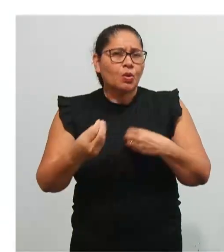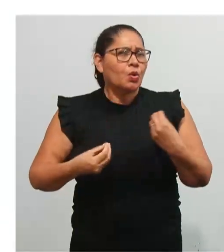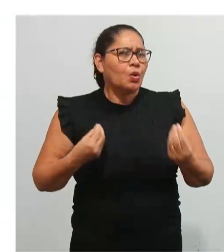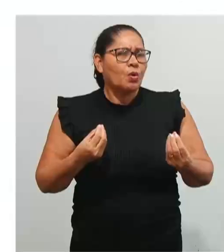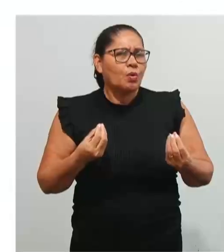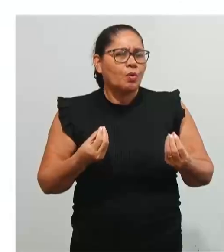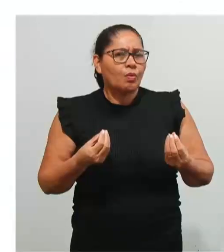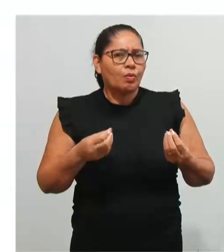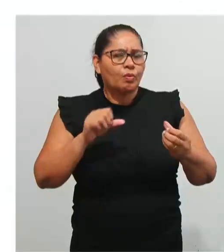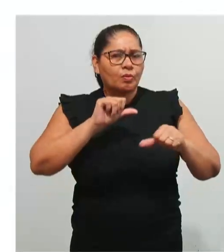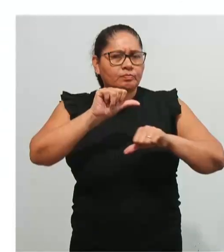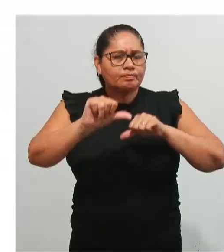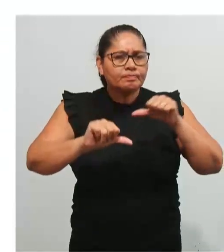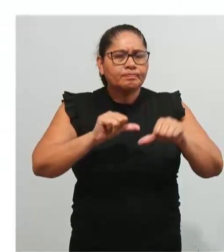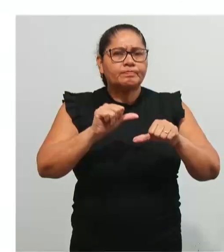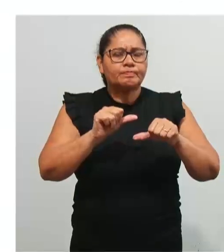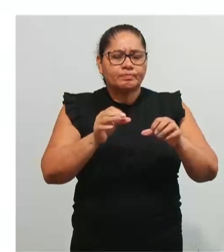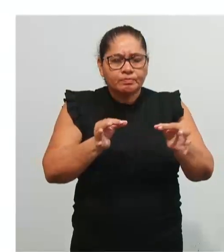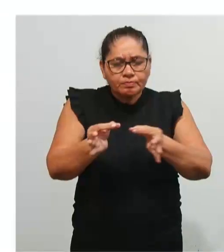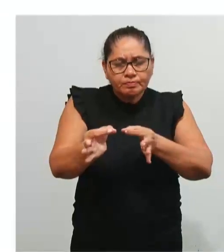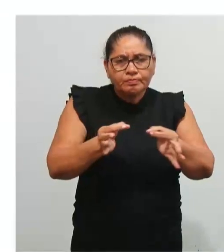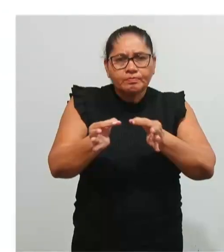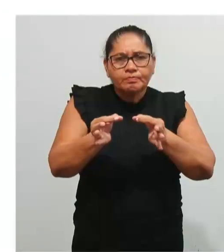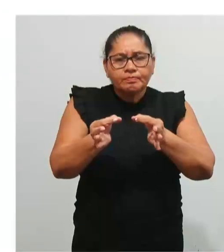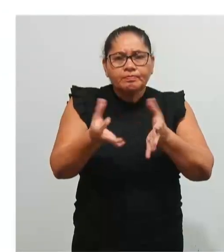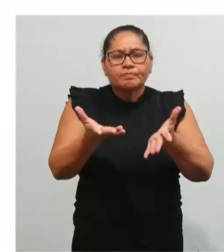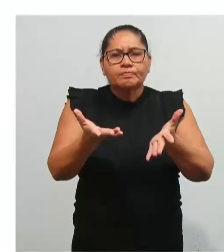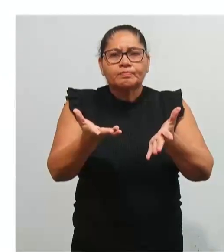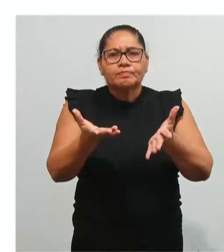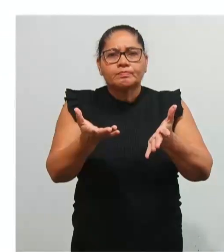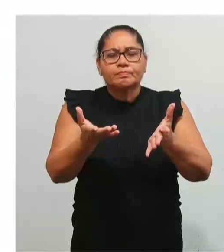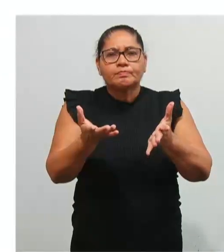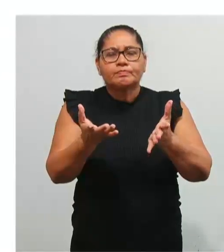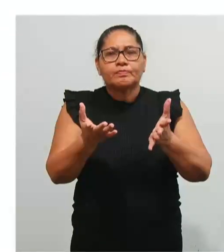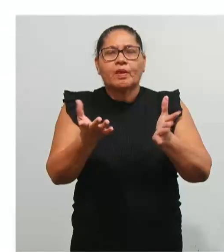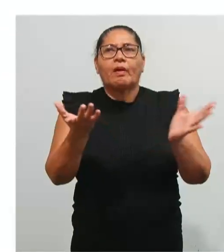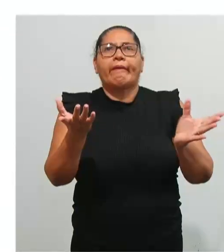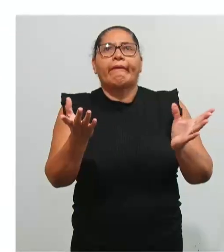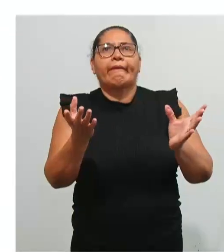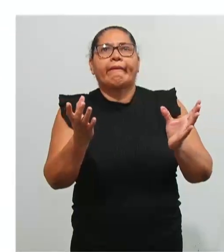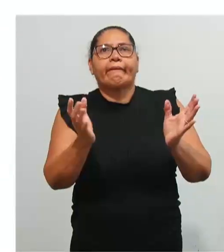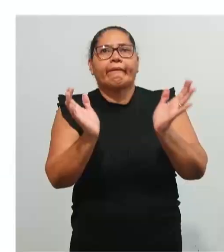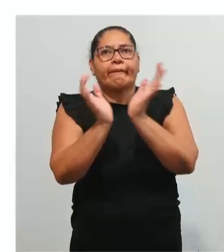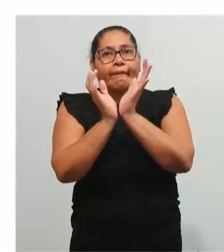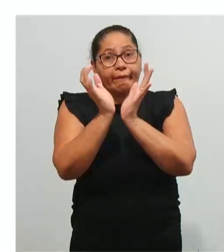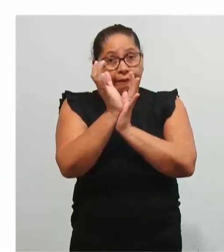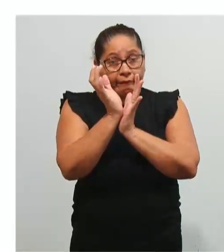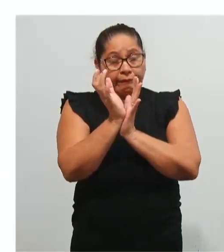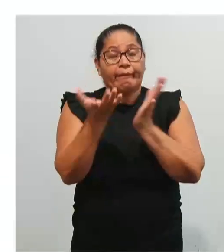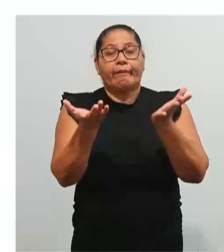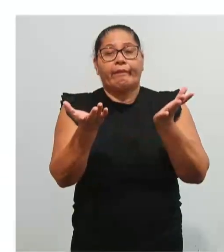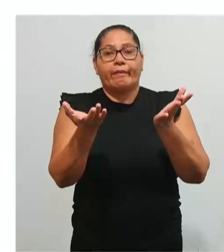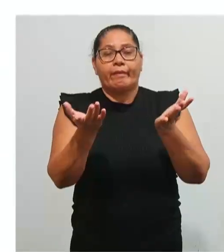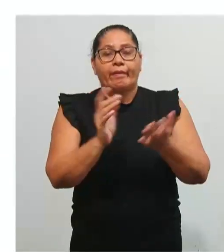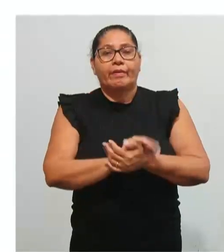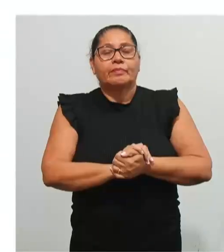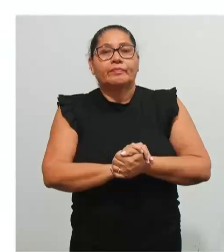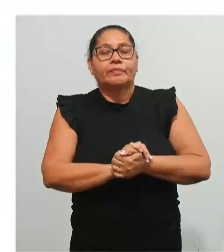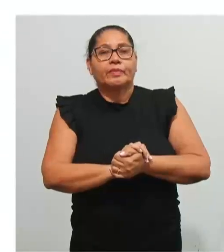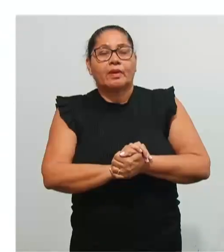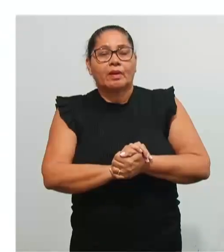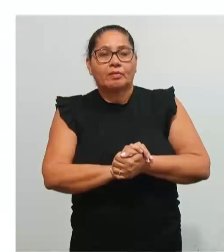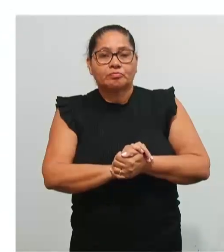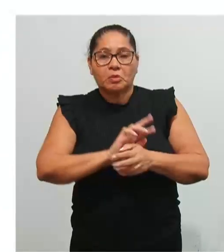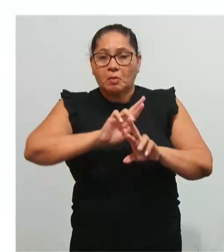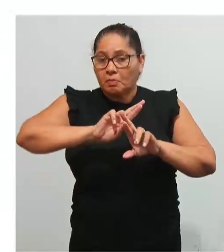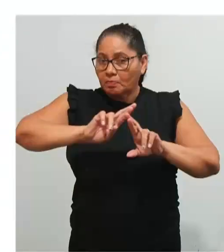transição programada de um tipo de administração pública burocrática, rígida e ineficiente,